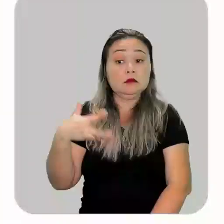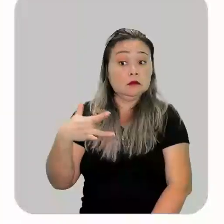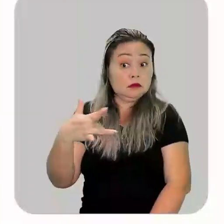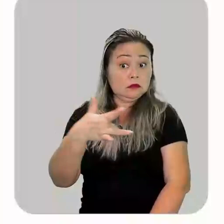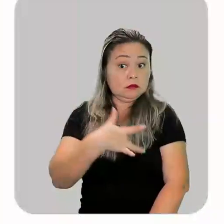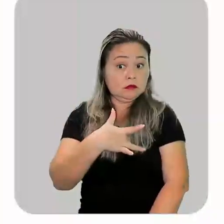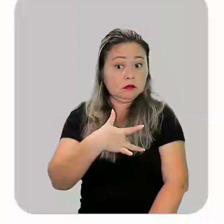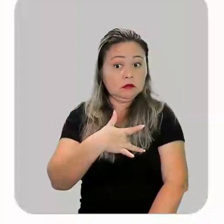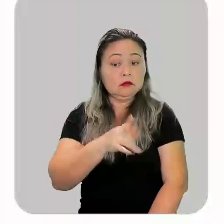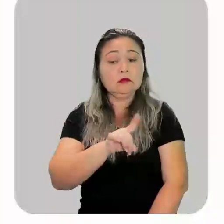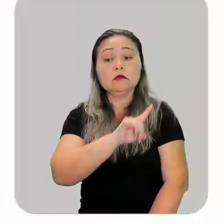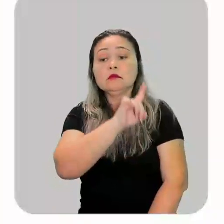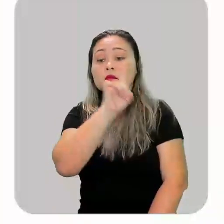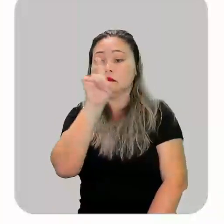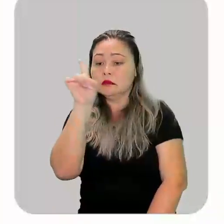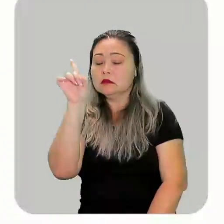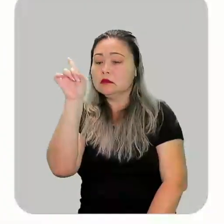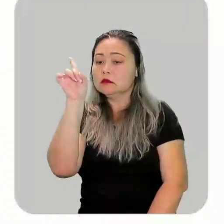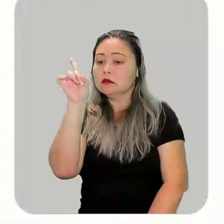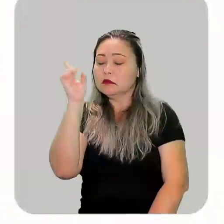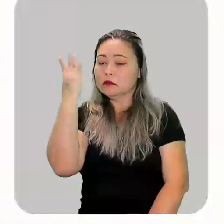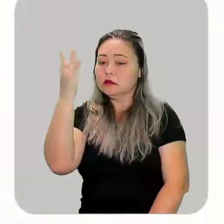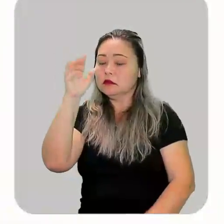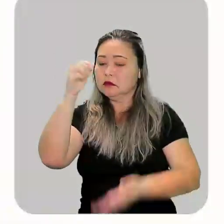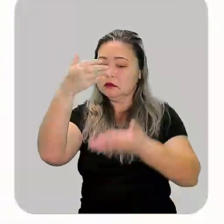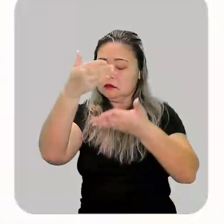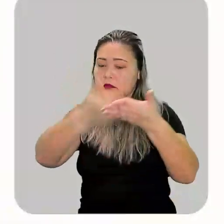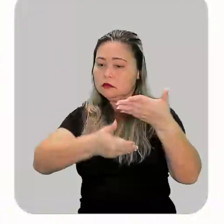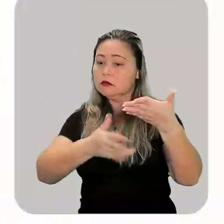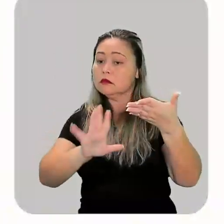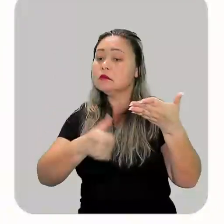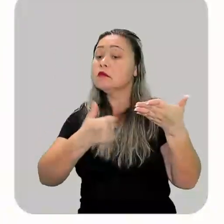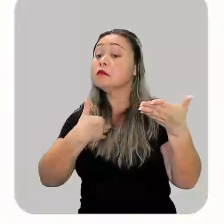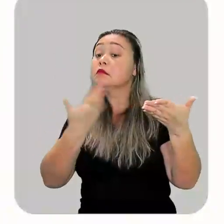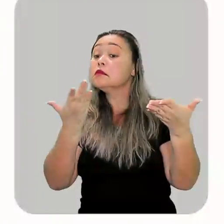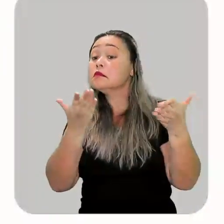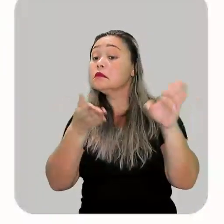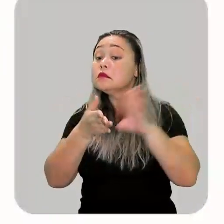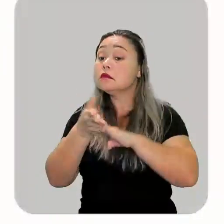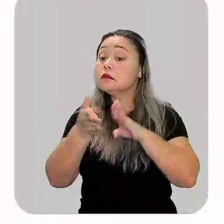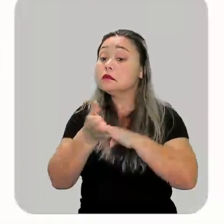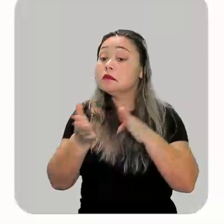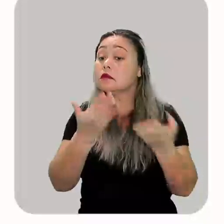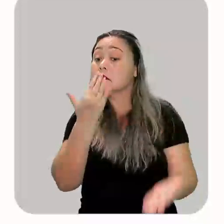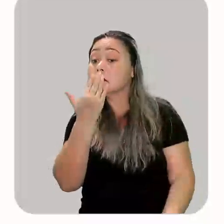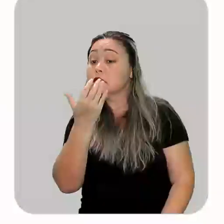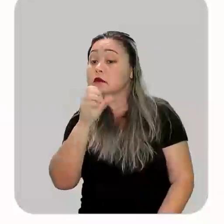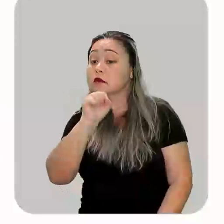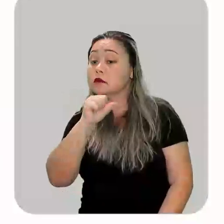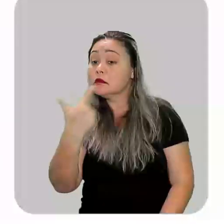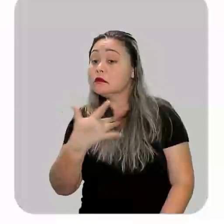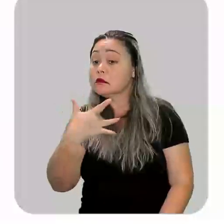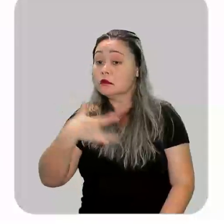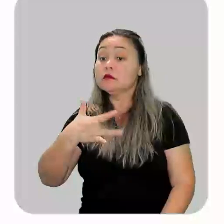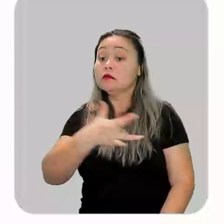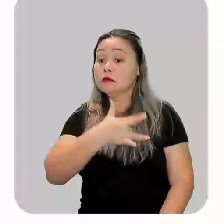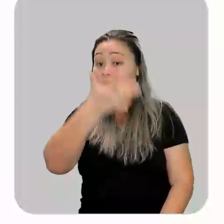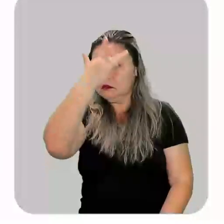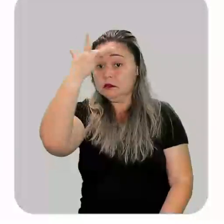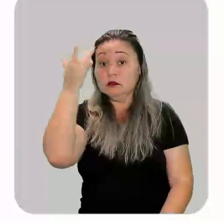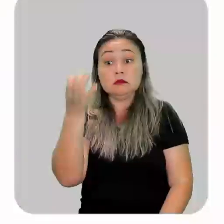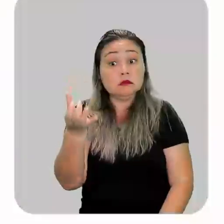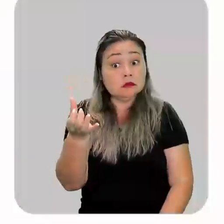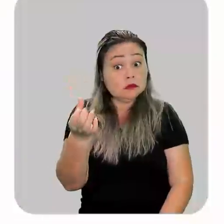saudável, lá no enunciado primeiro, ele disse qual é a recomendação de consumo de sal para uma pessoa saudável.